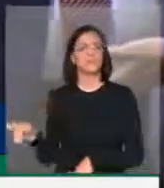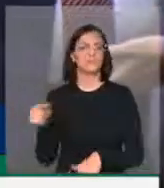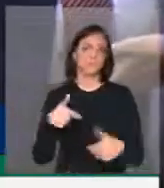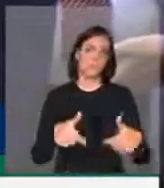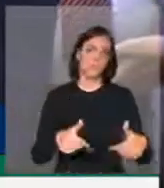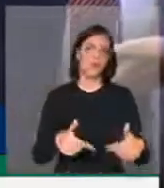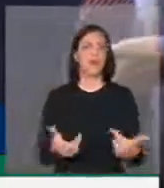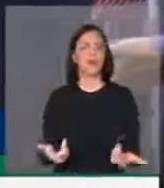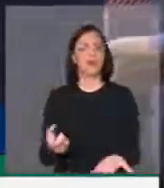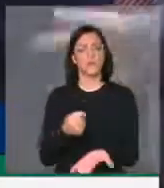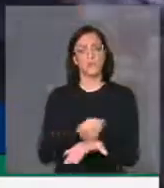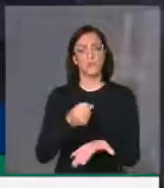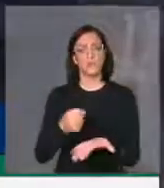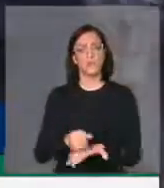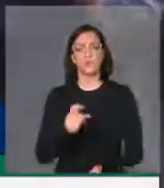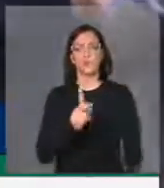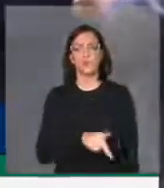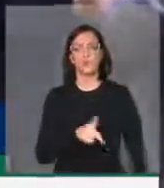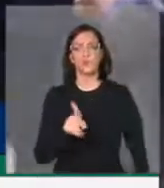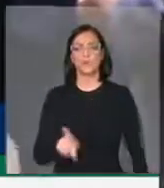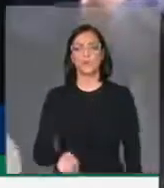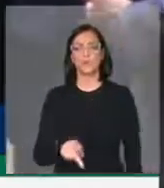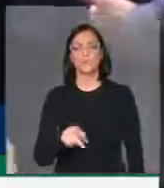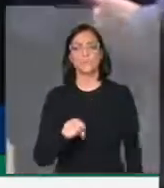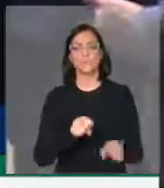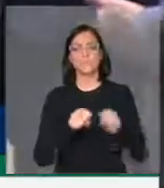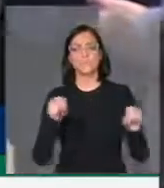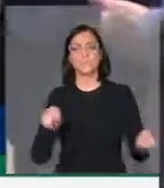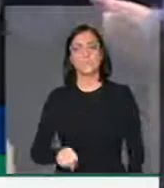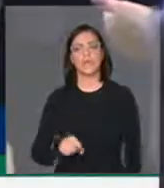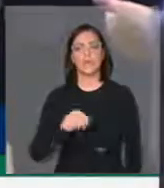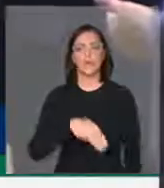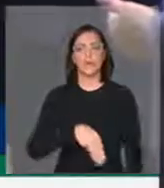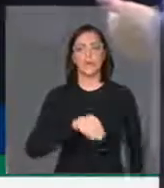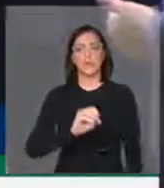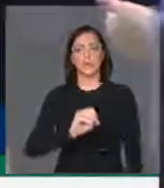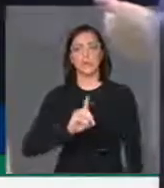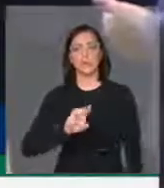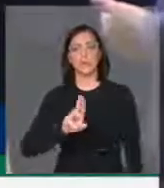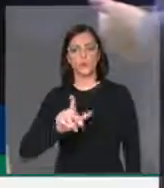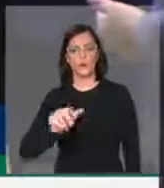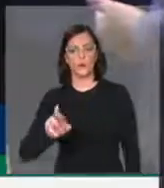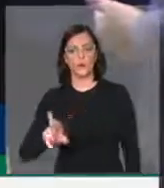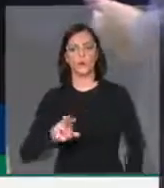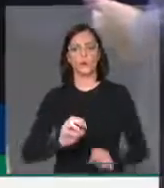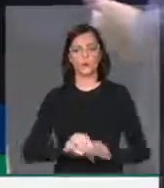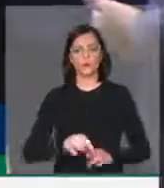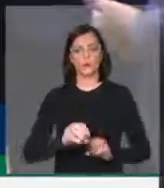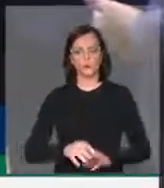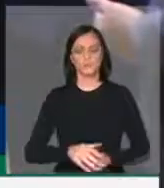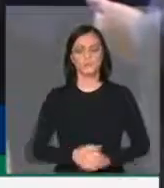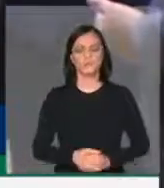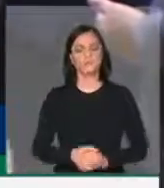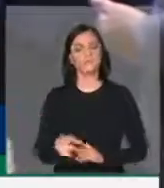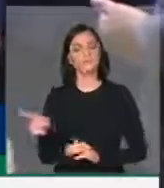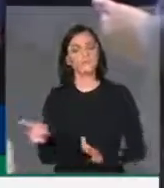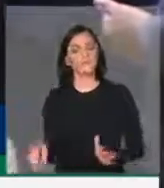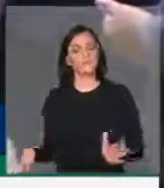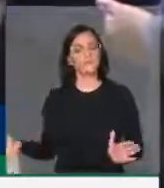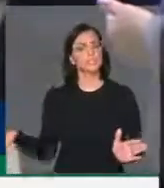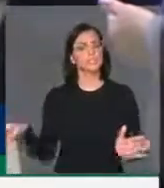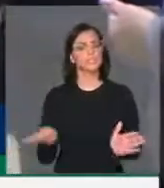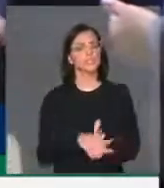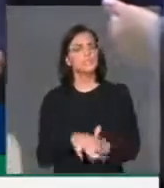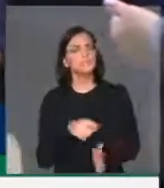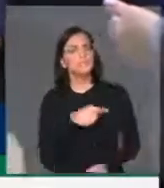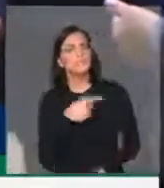como professora do sistema modular de ensino no Pará. Chega lá, o cargo está, as cargas